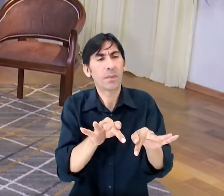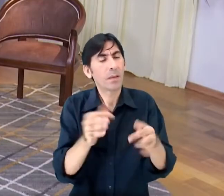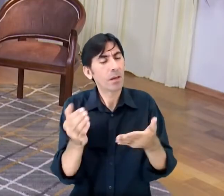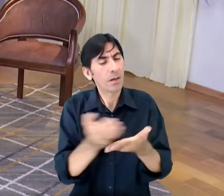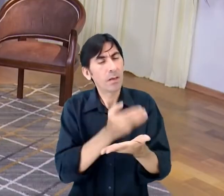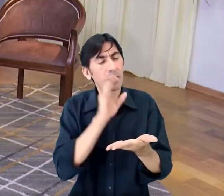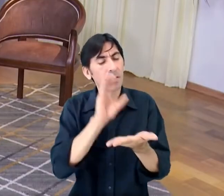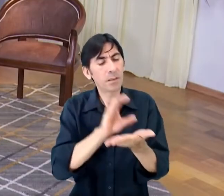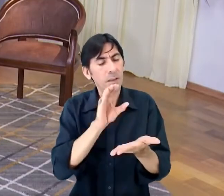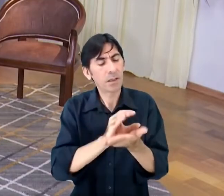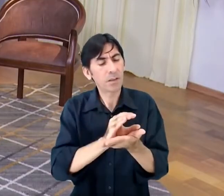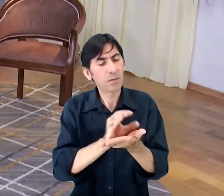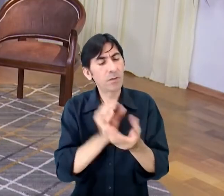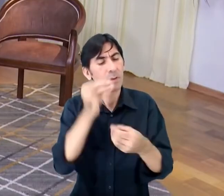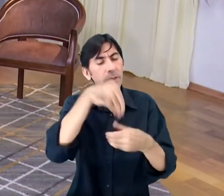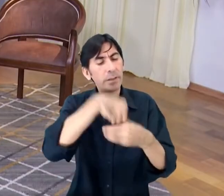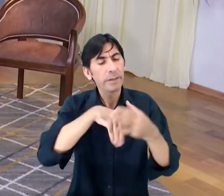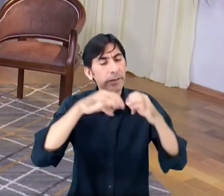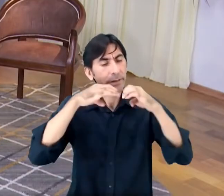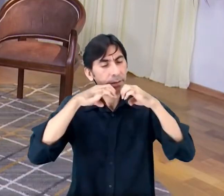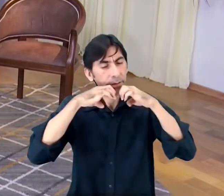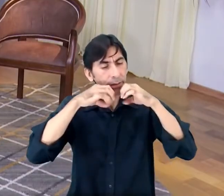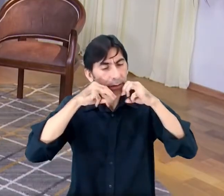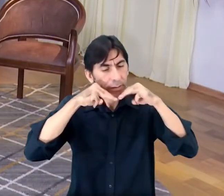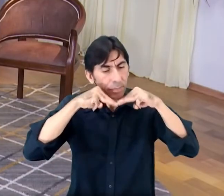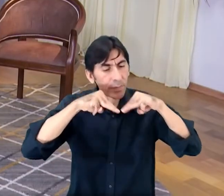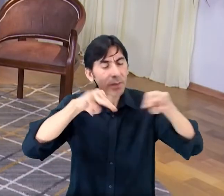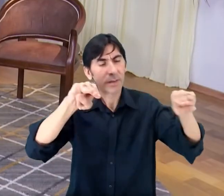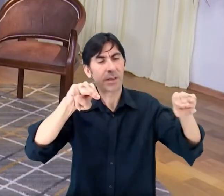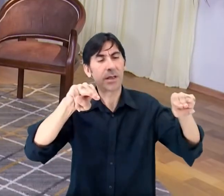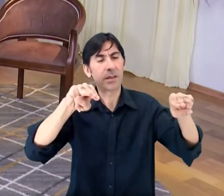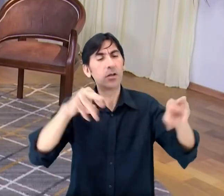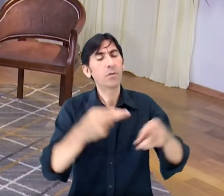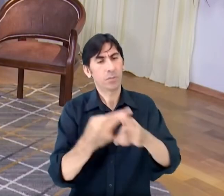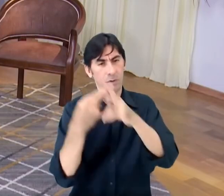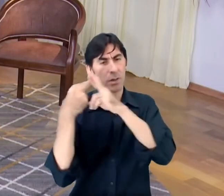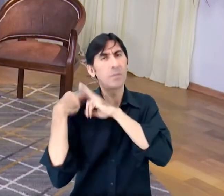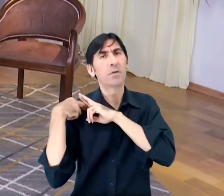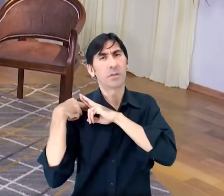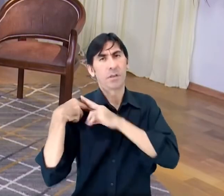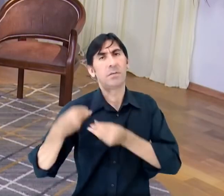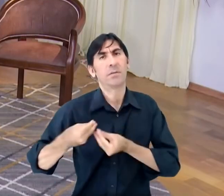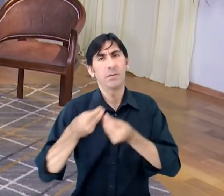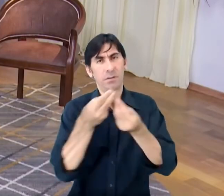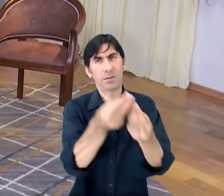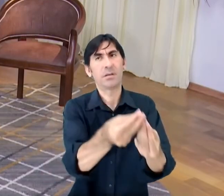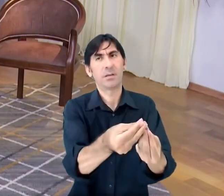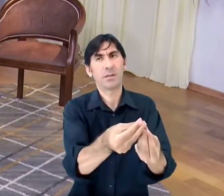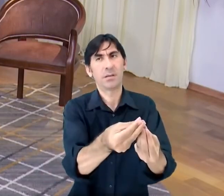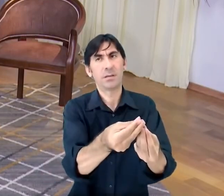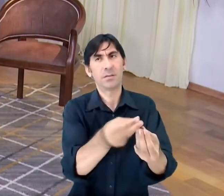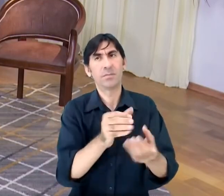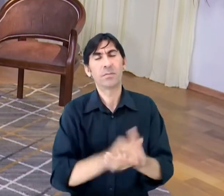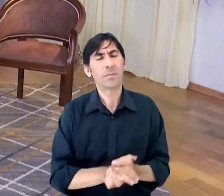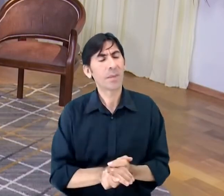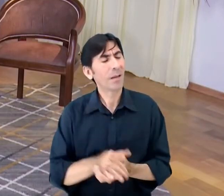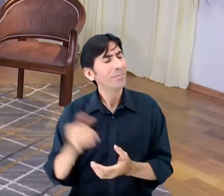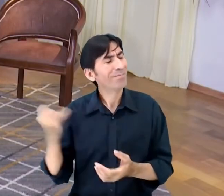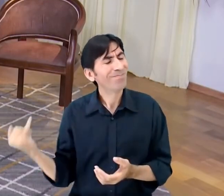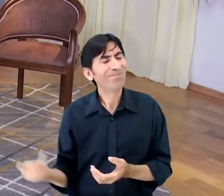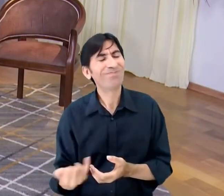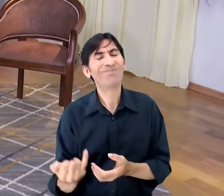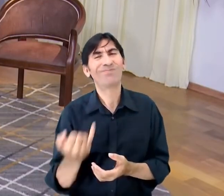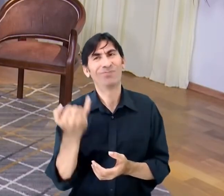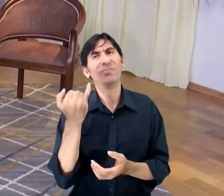essa mensagem, eu e você devemos continuar espalhando. É fundamental.